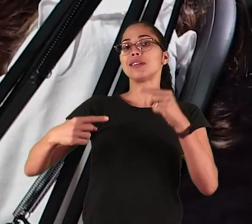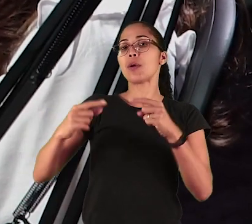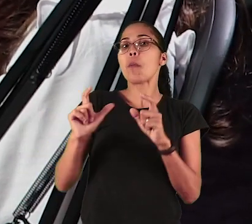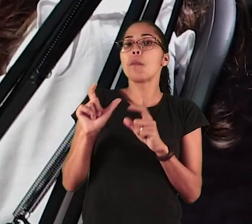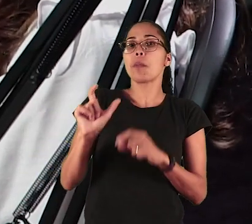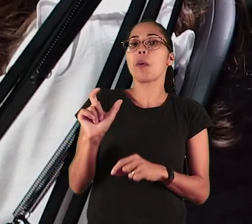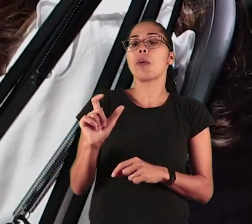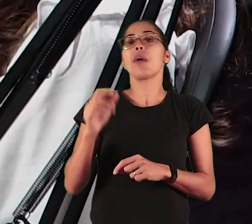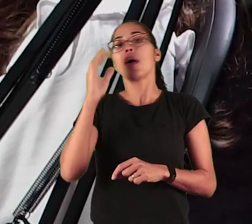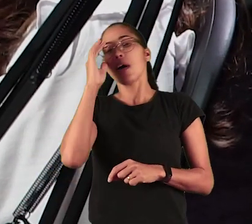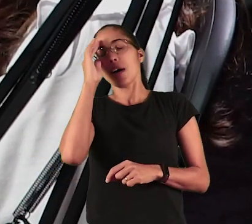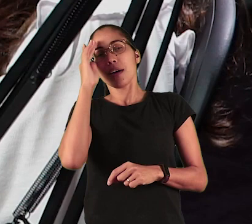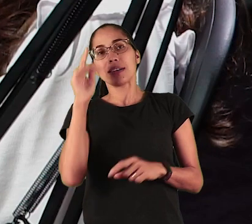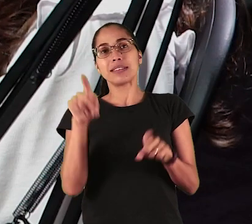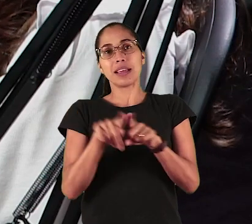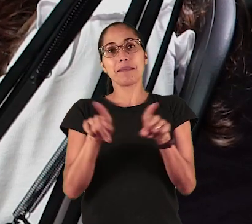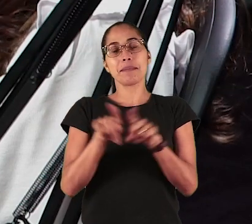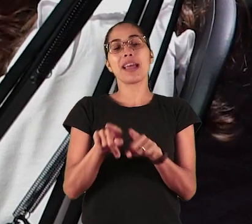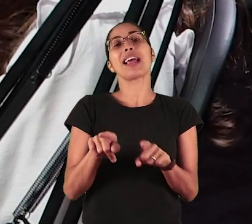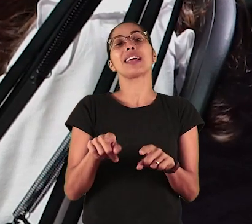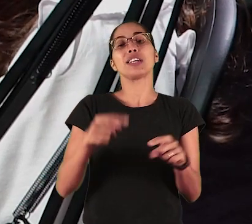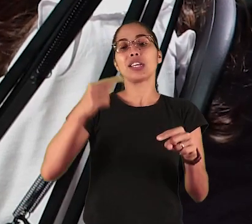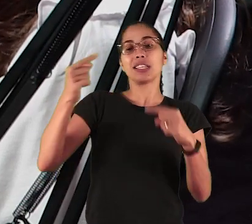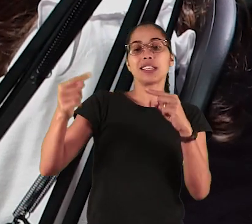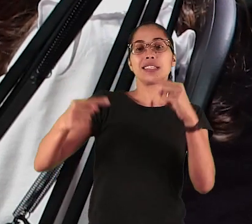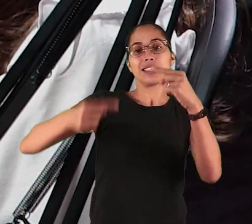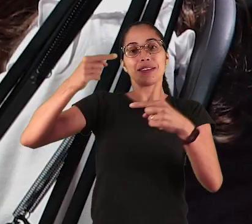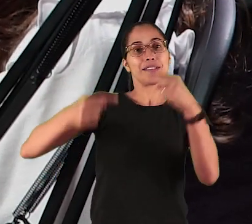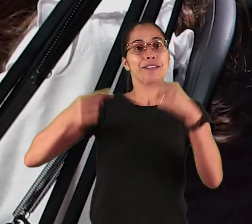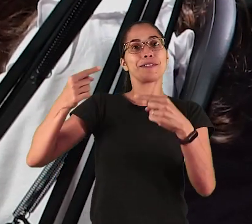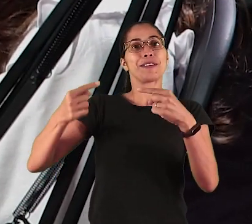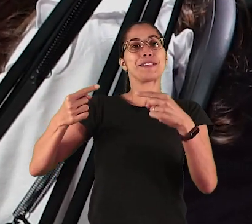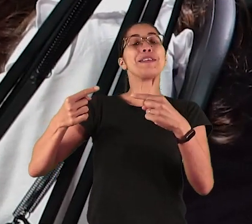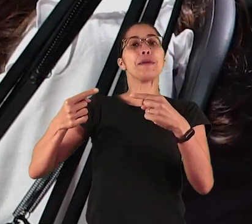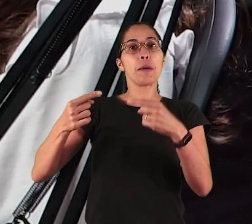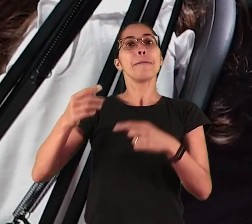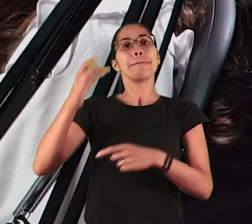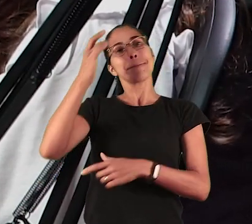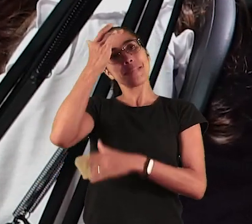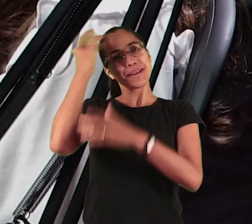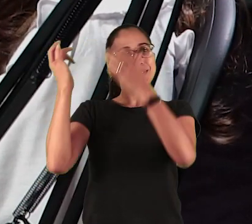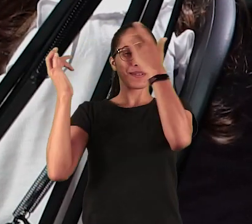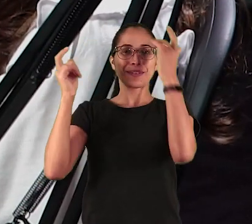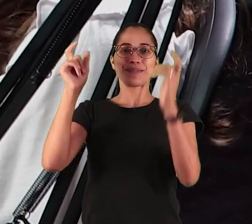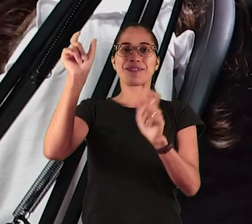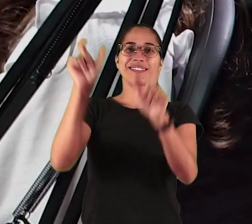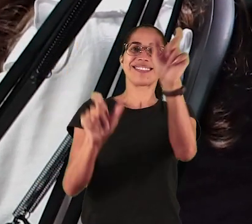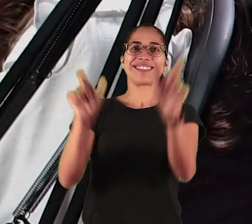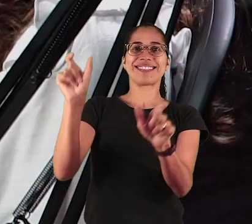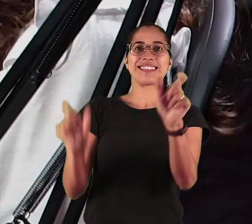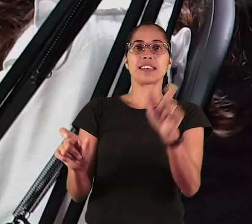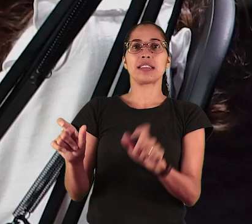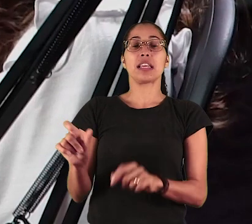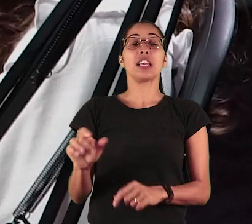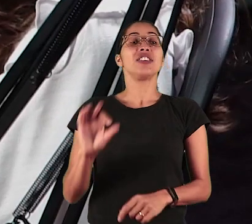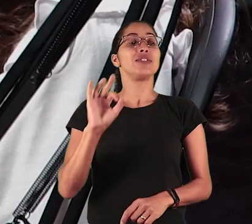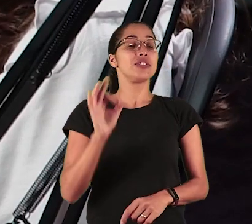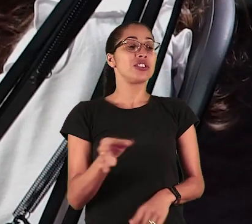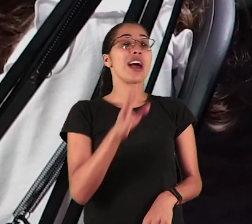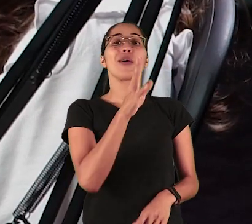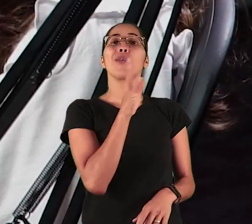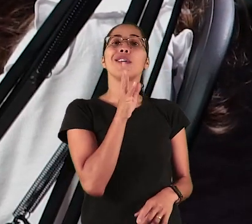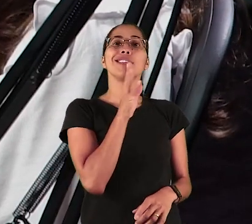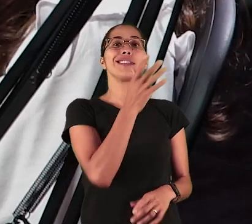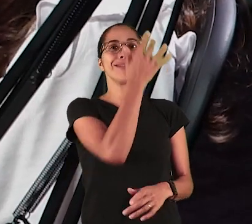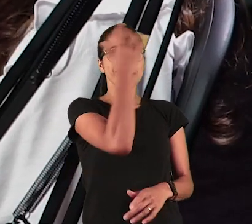junto com o desafio é pessoas então assim eu eu mudei para uma empresa que eu já conhecia muito bem